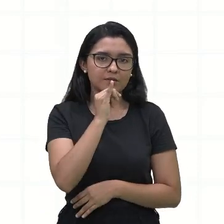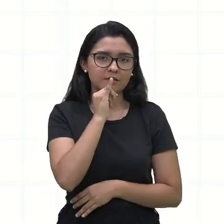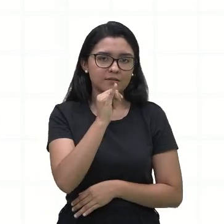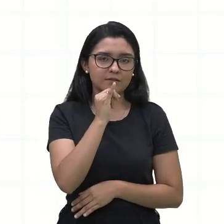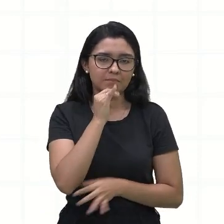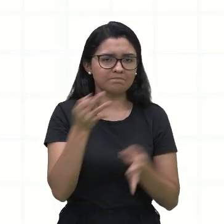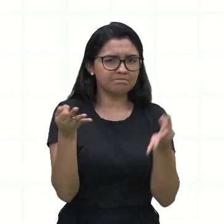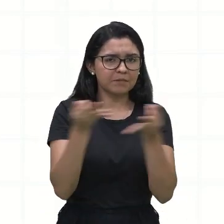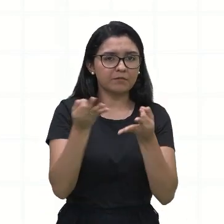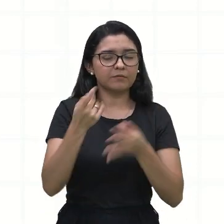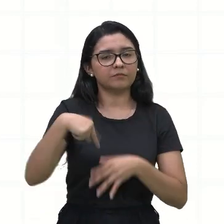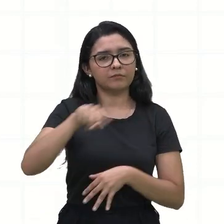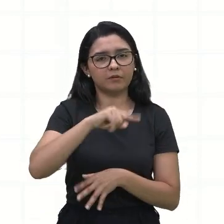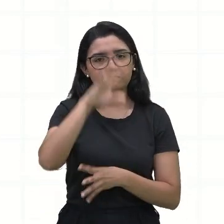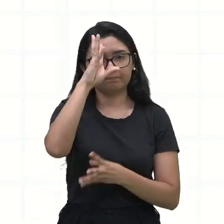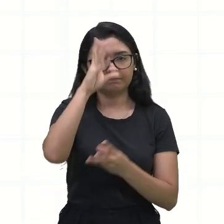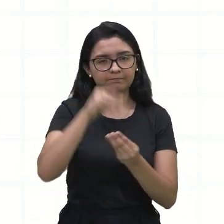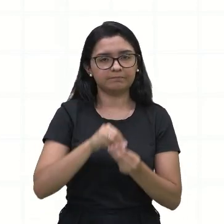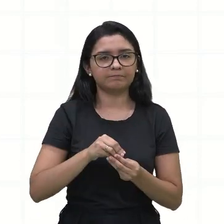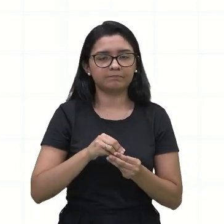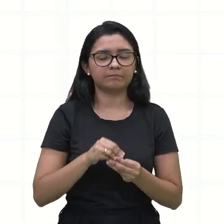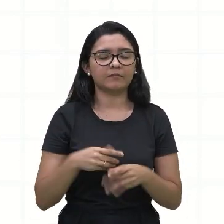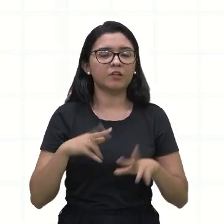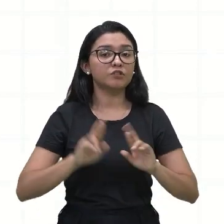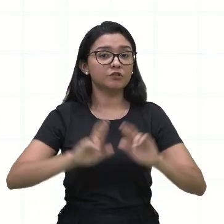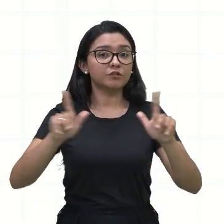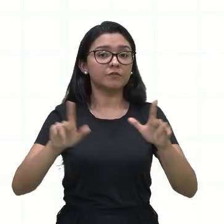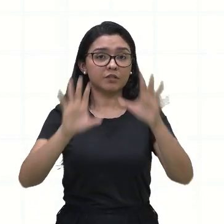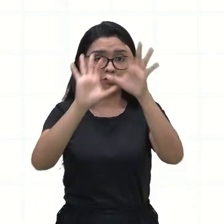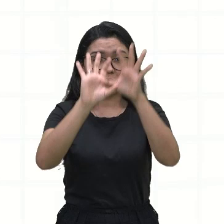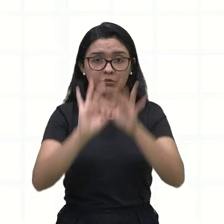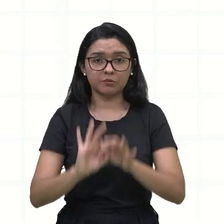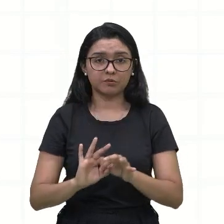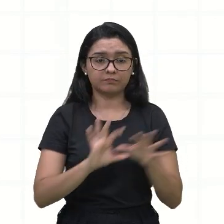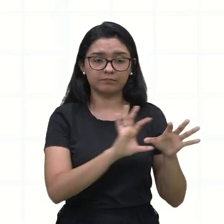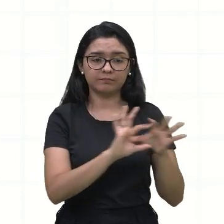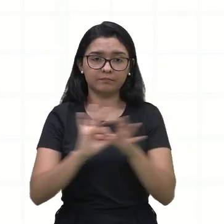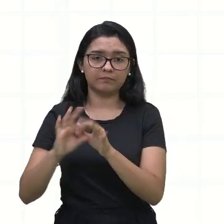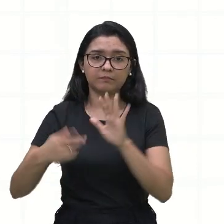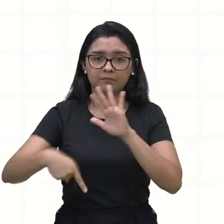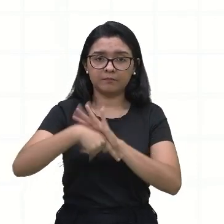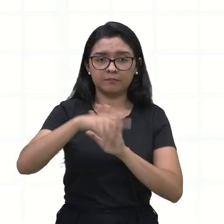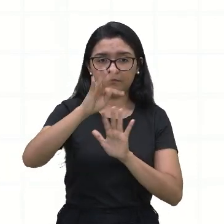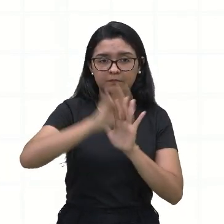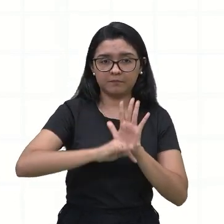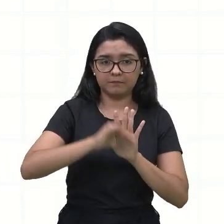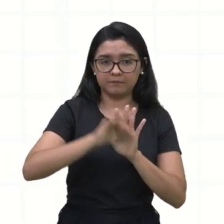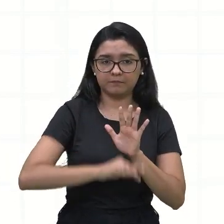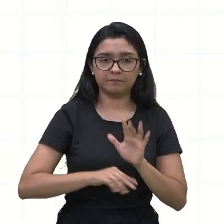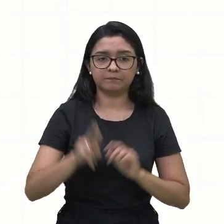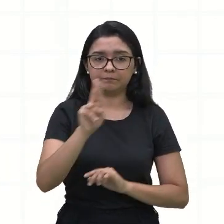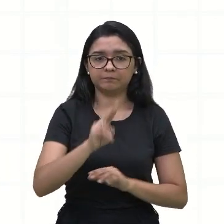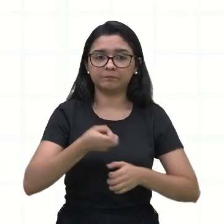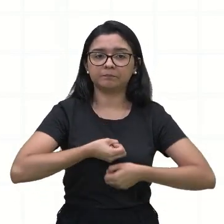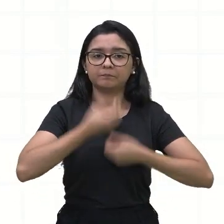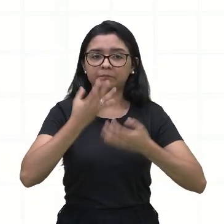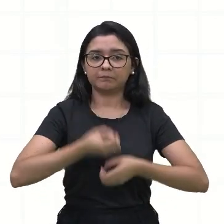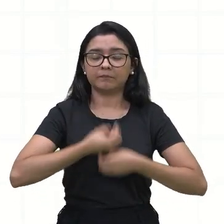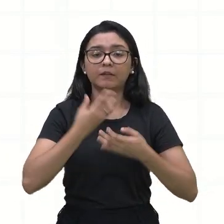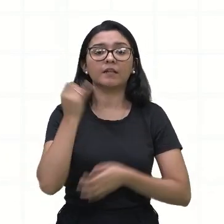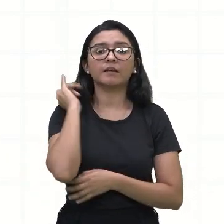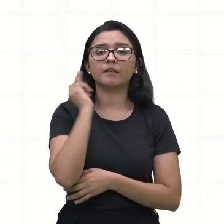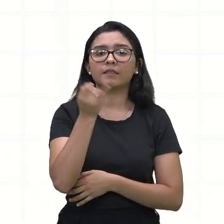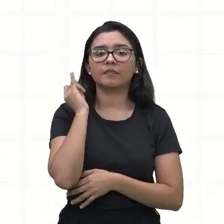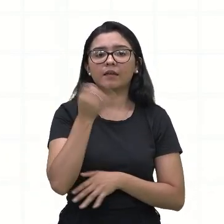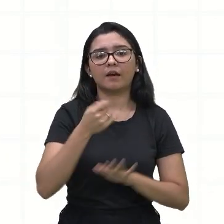para compreender as diferenças entre coerência e coesão textual. Escrito em forma de poesia, ele narra cronologicamente a ida